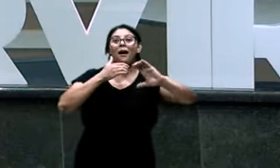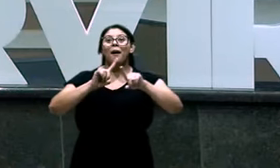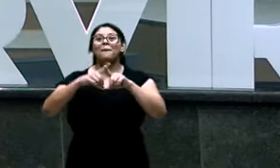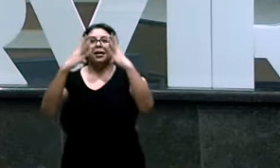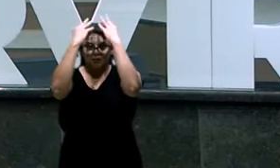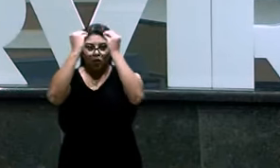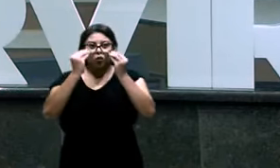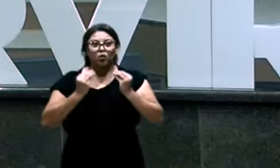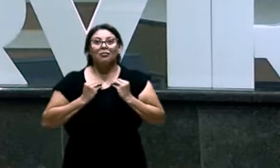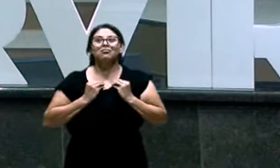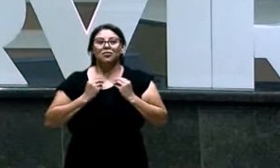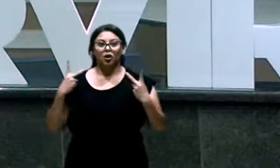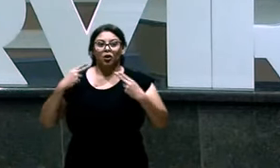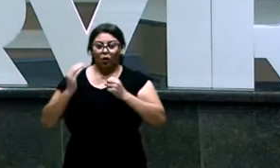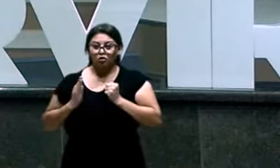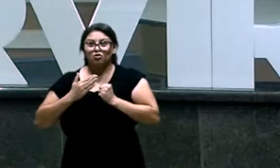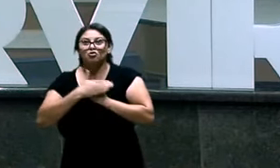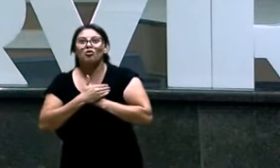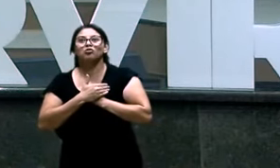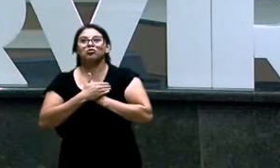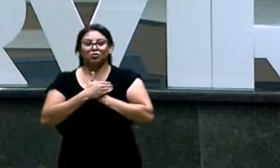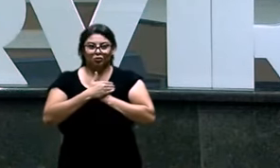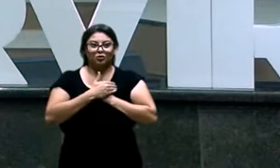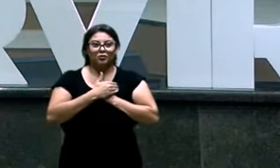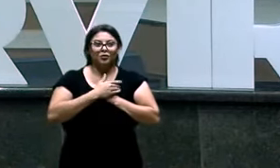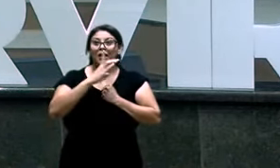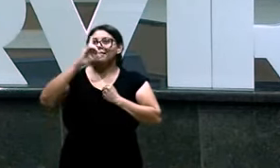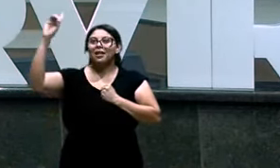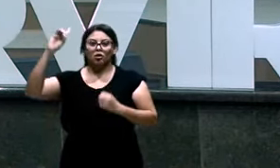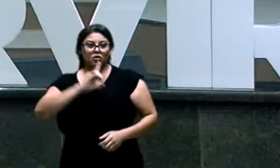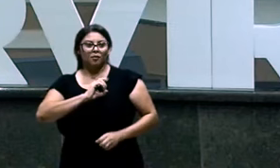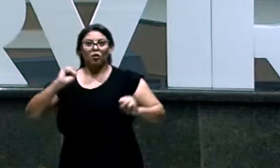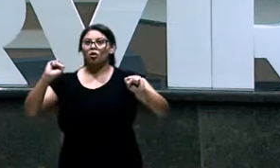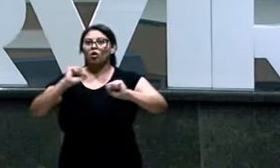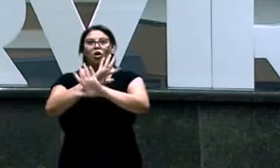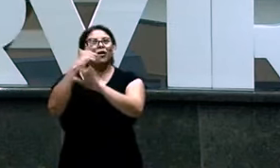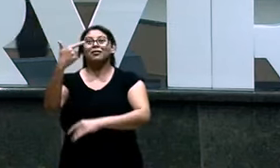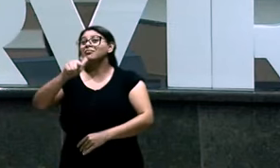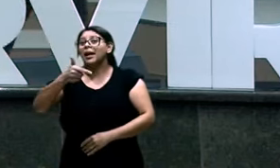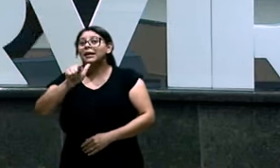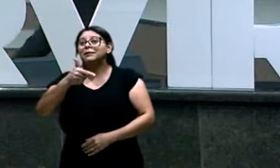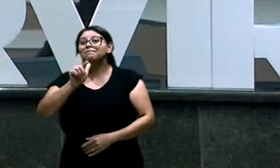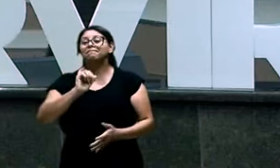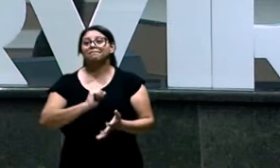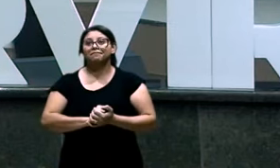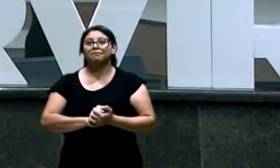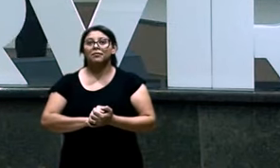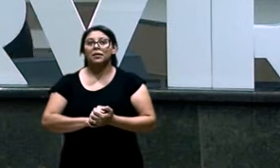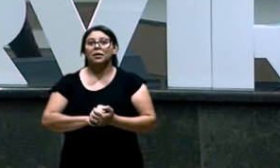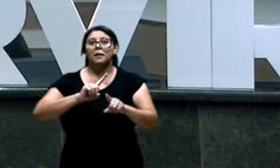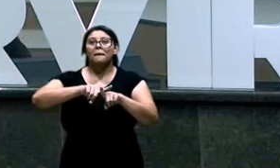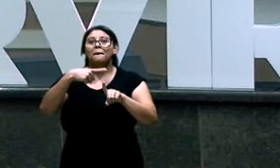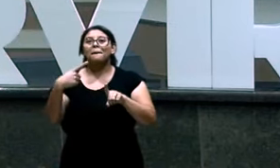foi embora. Mas estou pregando aqui essa noite para jovens e adolescentes, cheio do Espírito Santo,